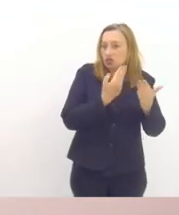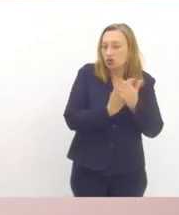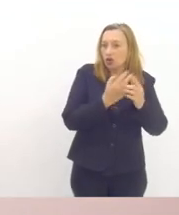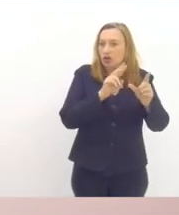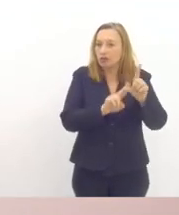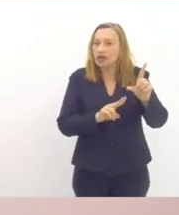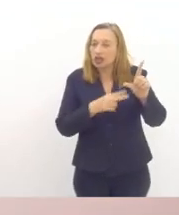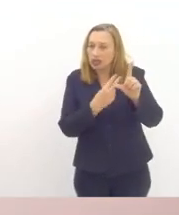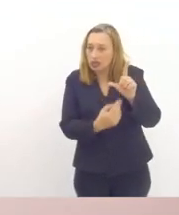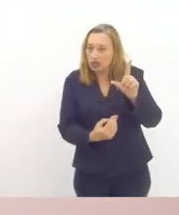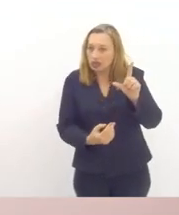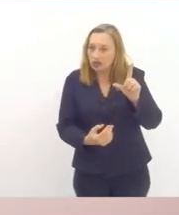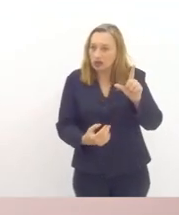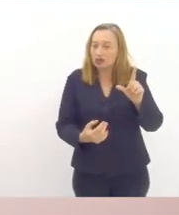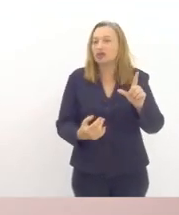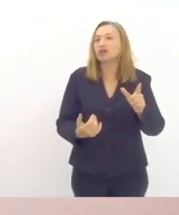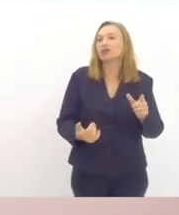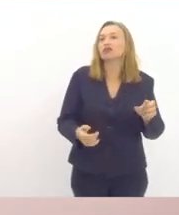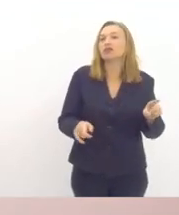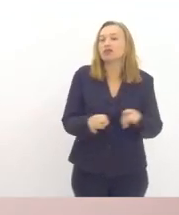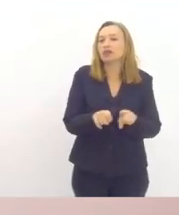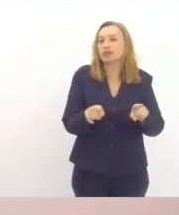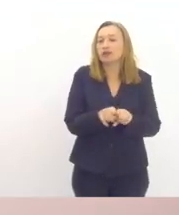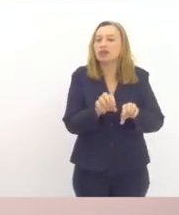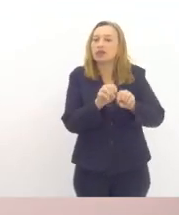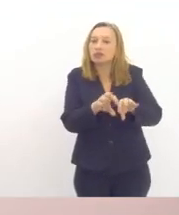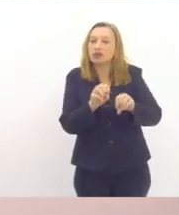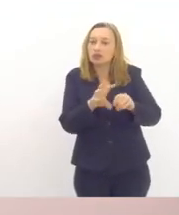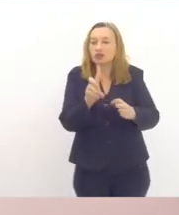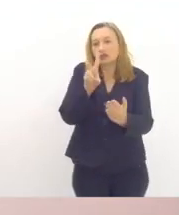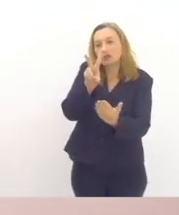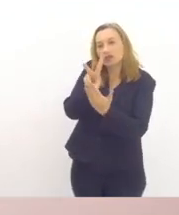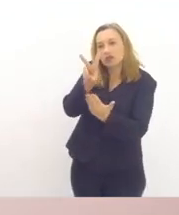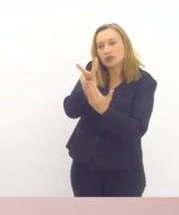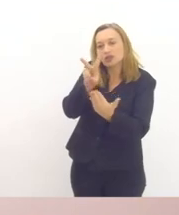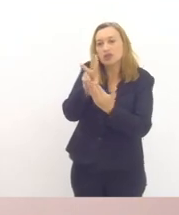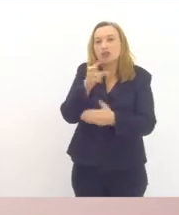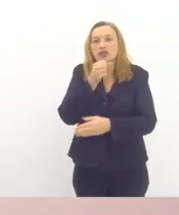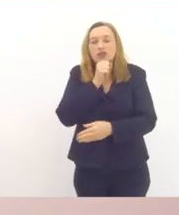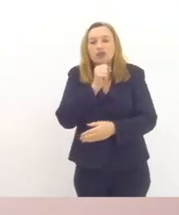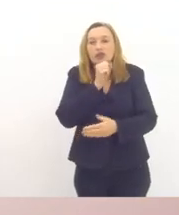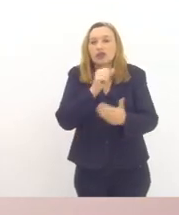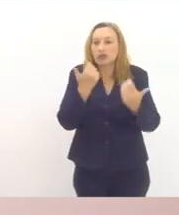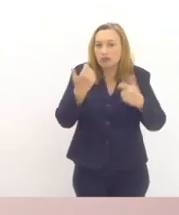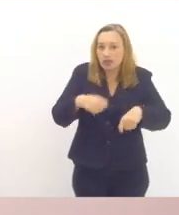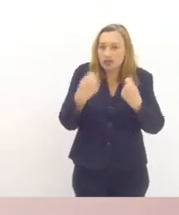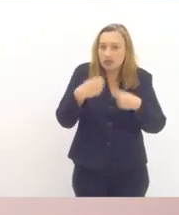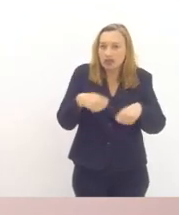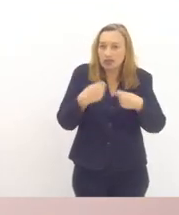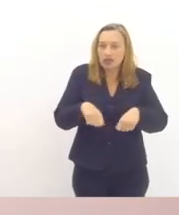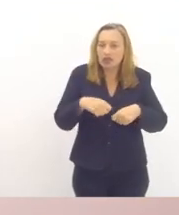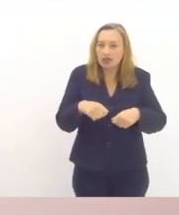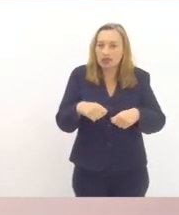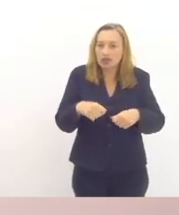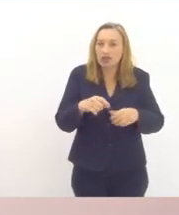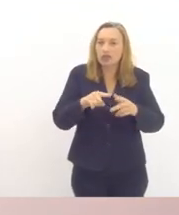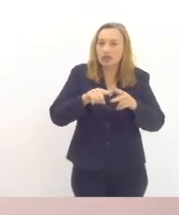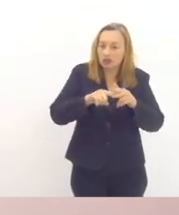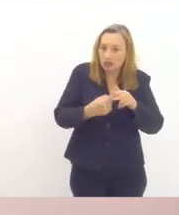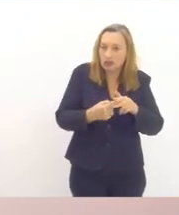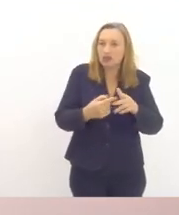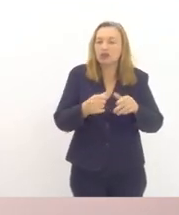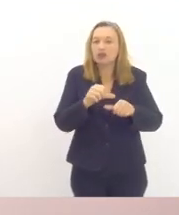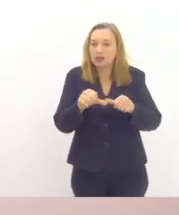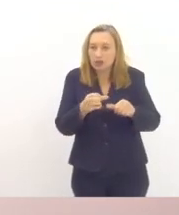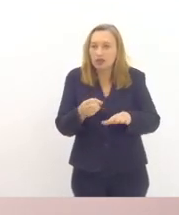internacionais e uma deliberação sobre a educação indígena, que é antiga e precisa ser atualizada. Né?